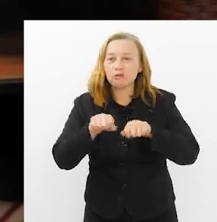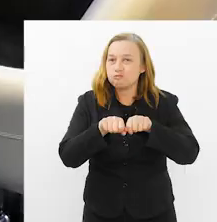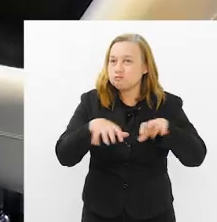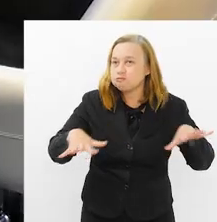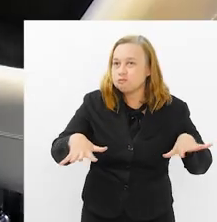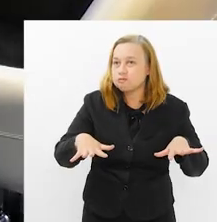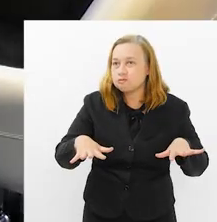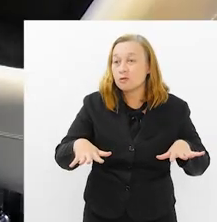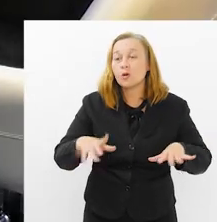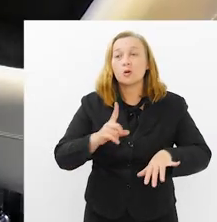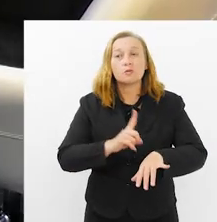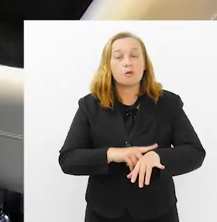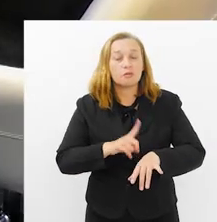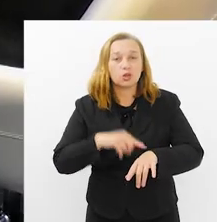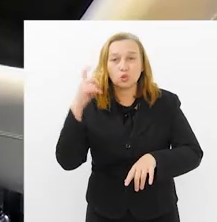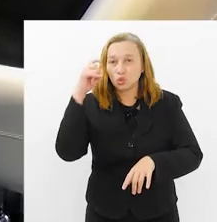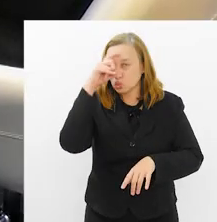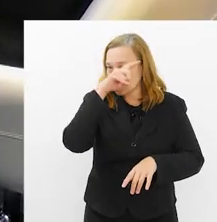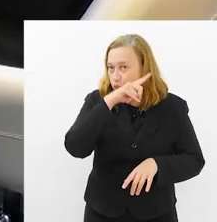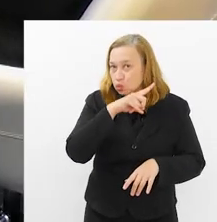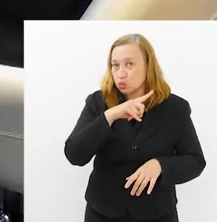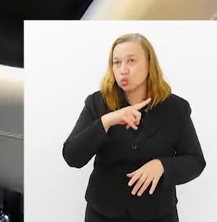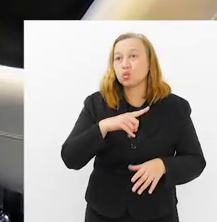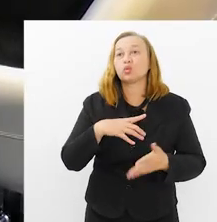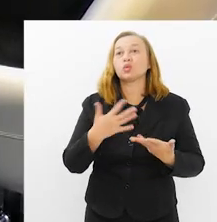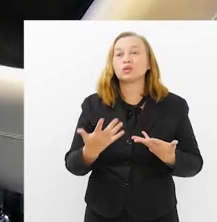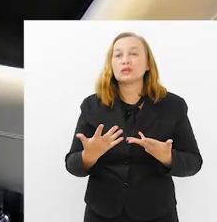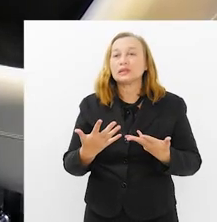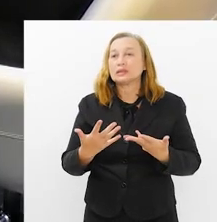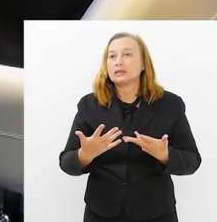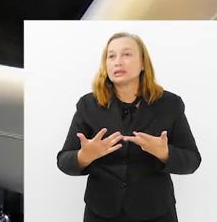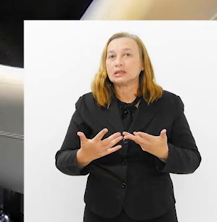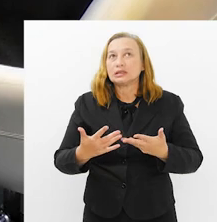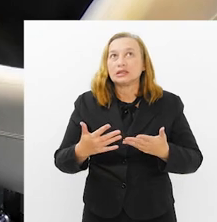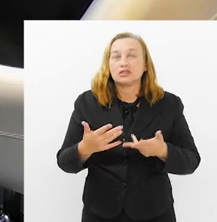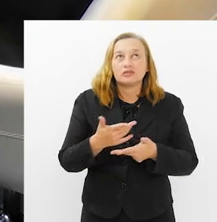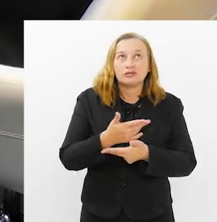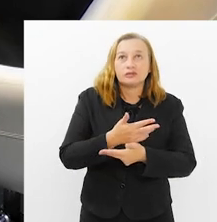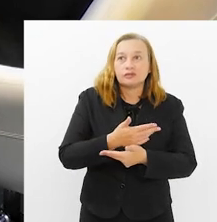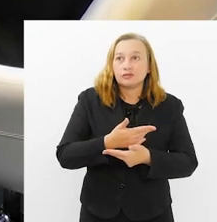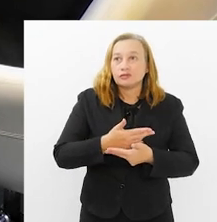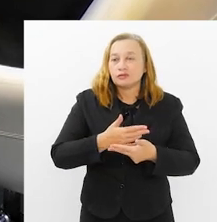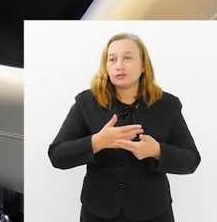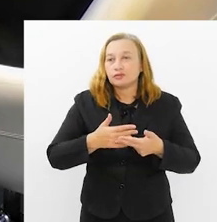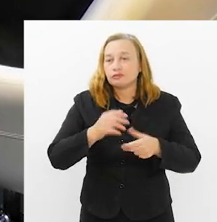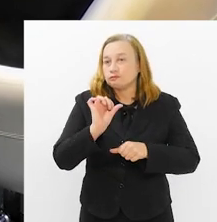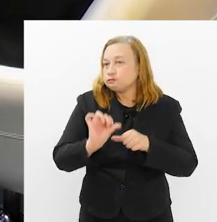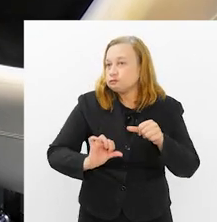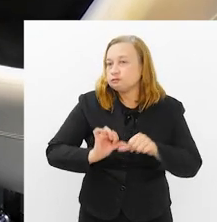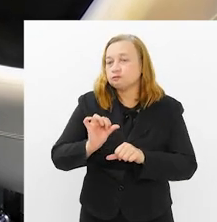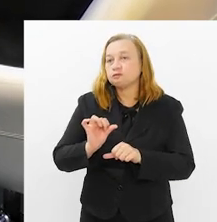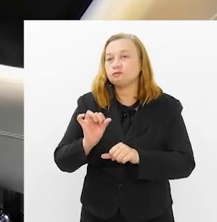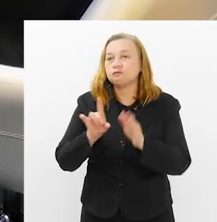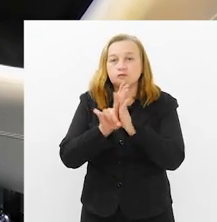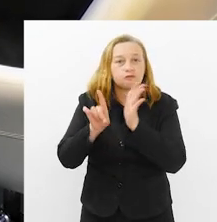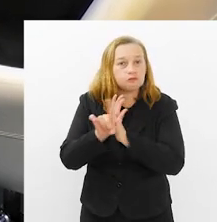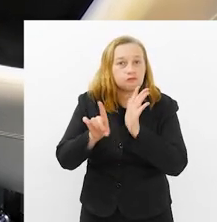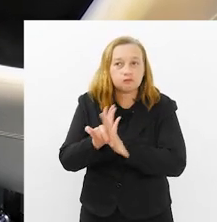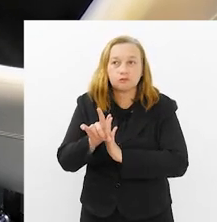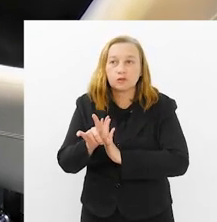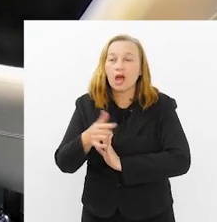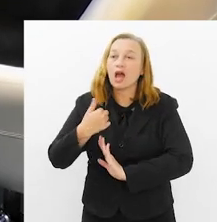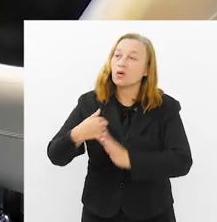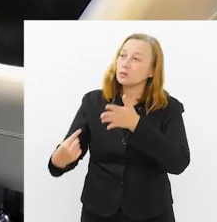tivemos pandemia, um momento muito complicado, muito delicado, que passamos por turbilhões de renovações, de